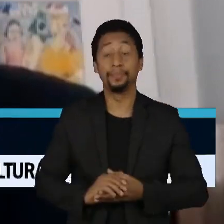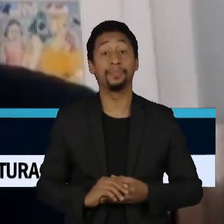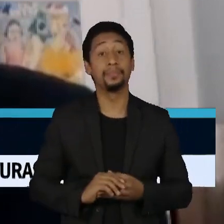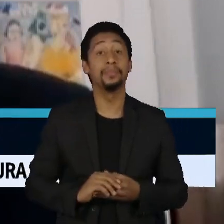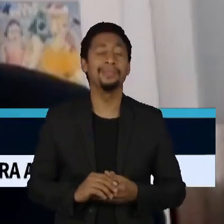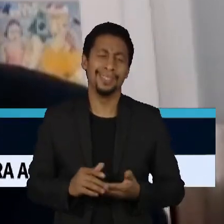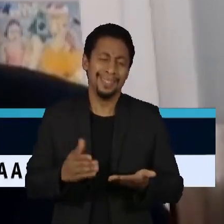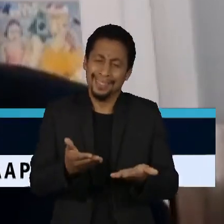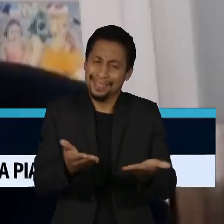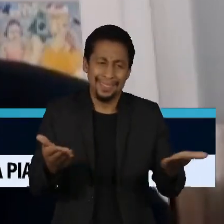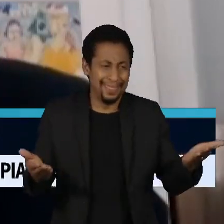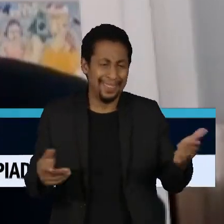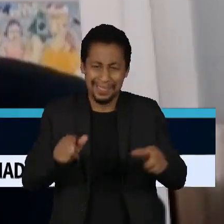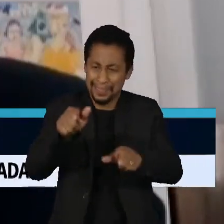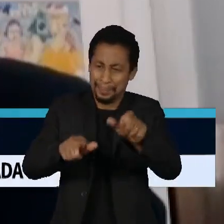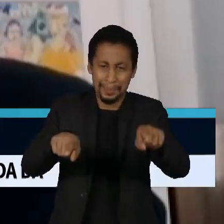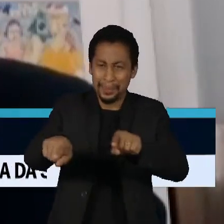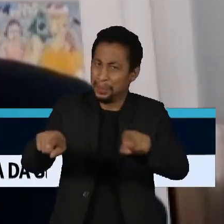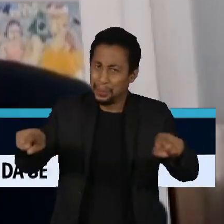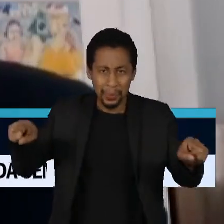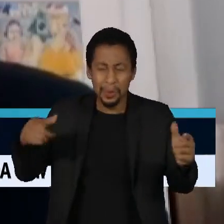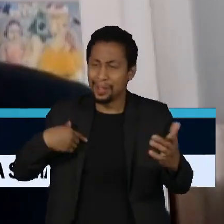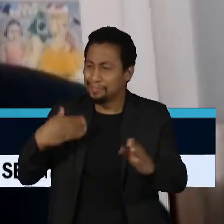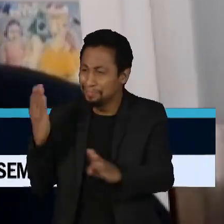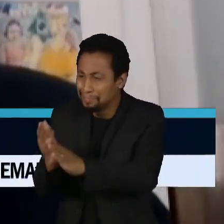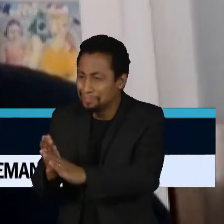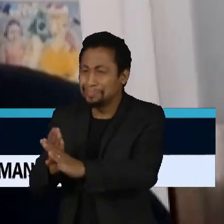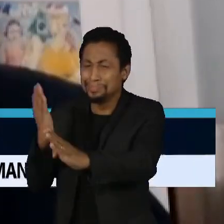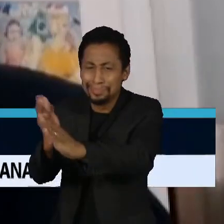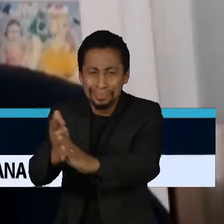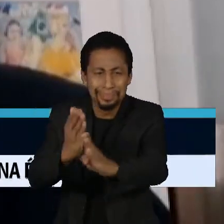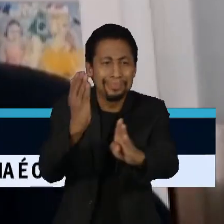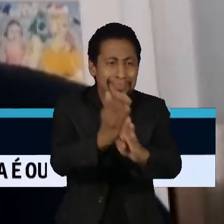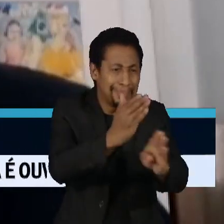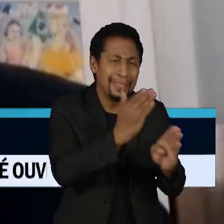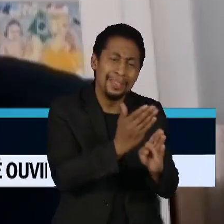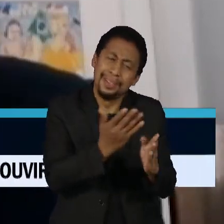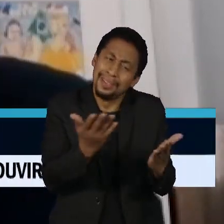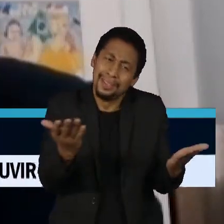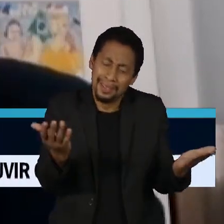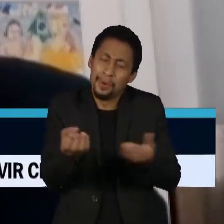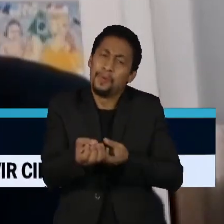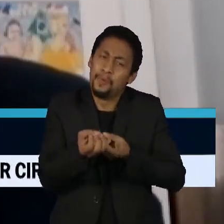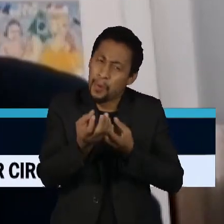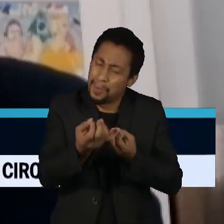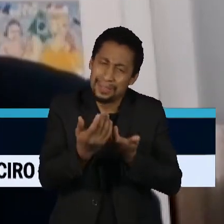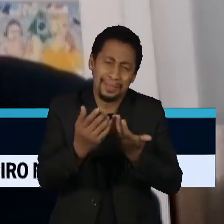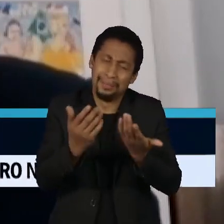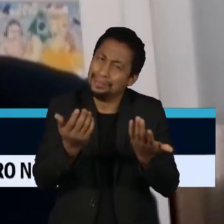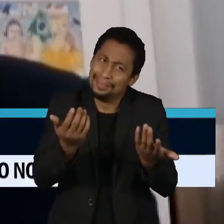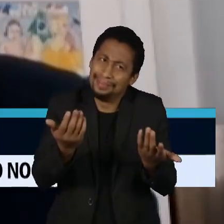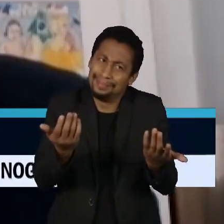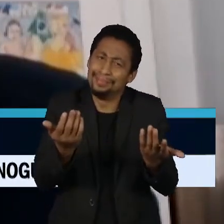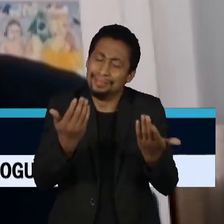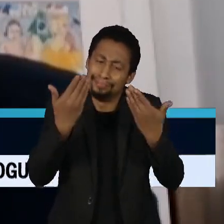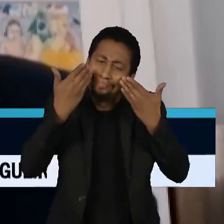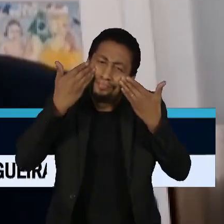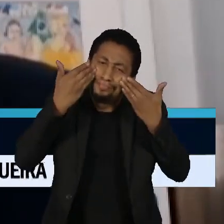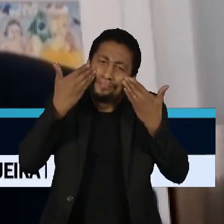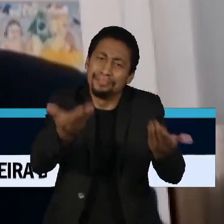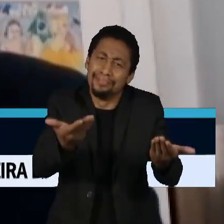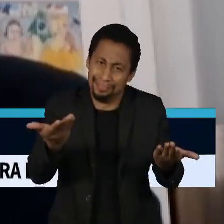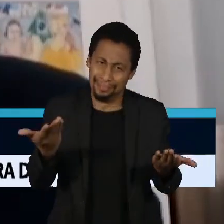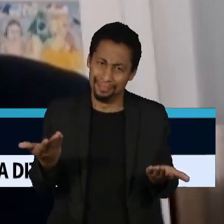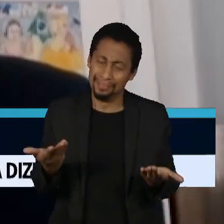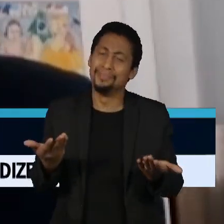cúpula, inclusive chegando a figuras das Forças Armadas, a militares envolvidos, há inclusive a chance de que o próprio Bolsonaro